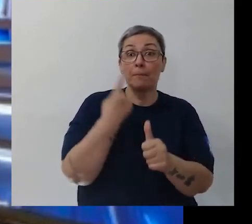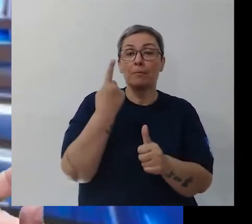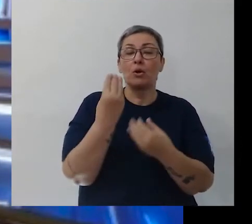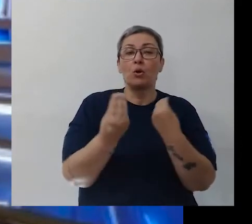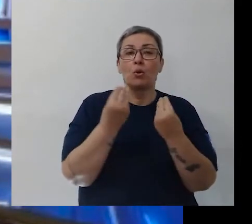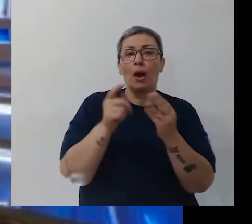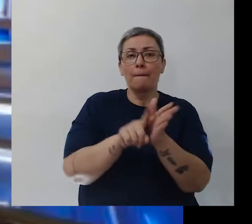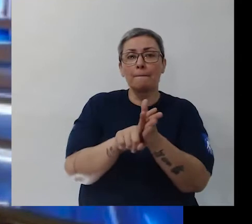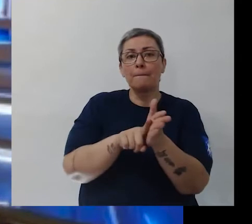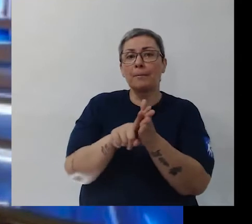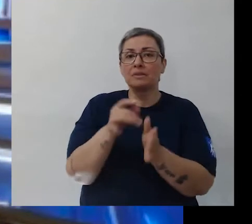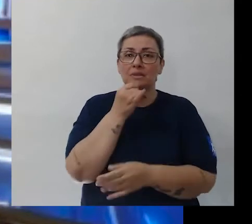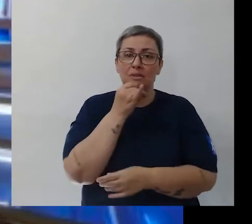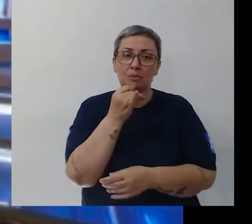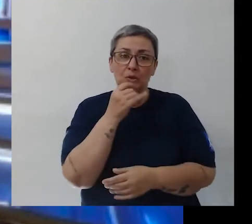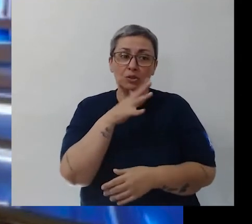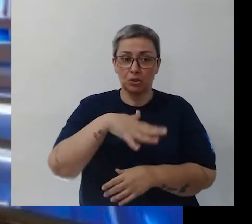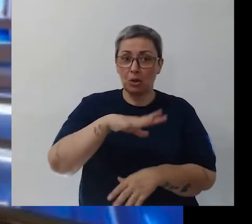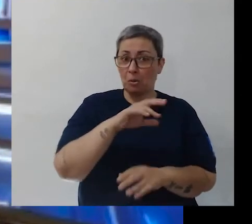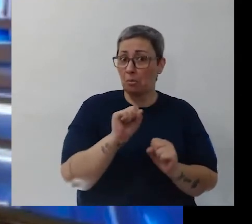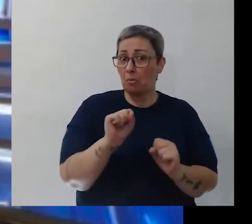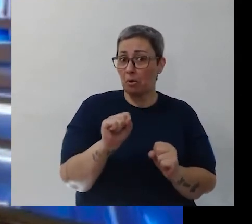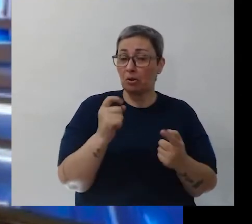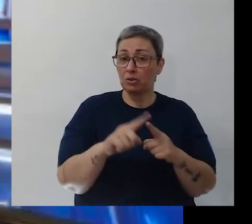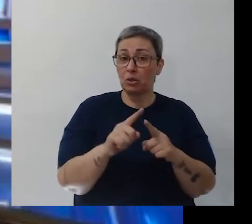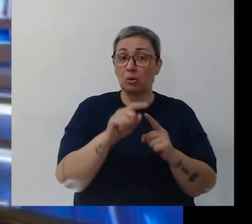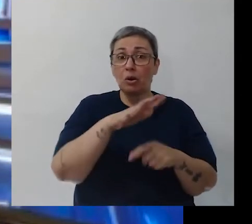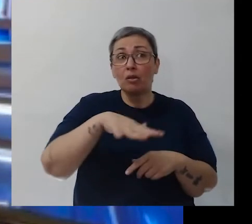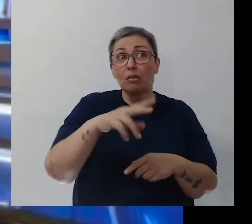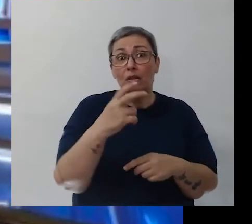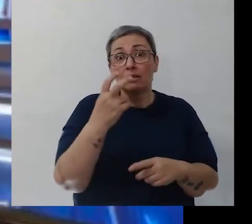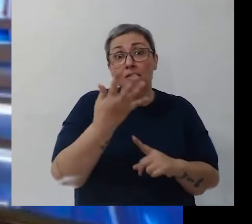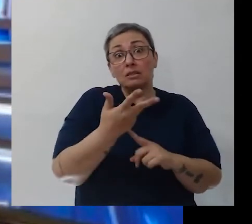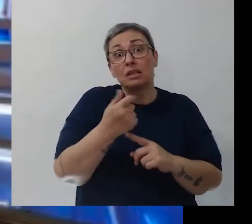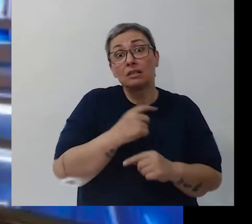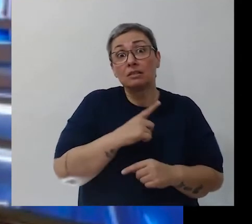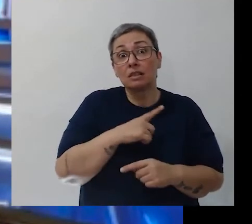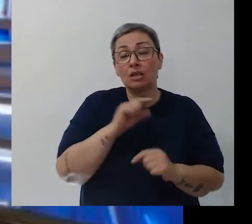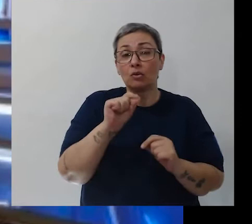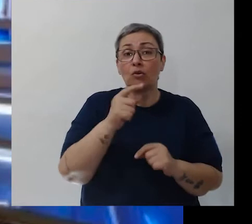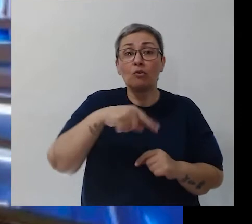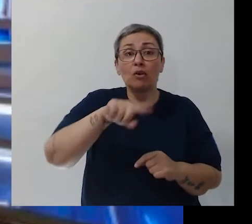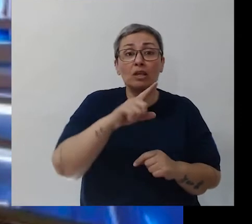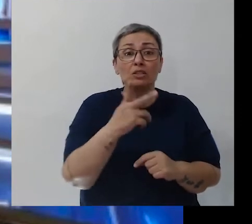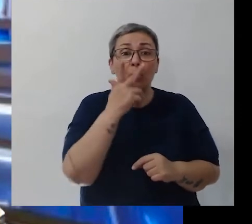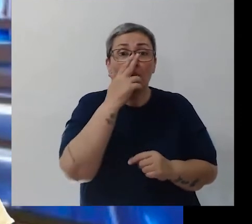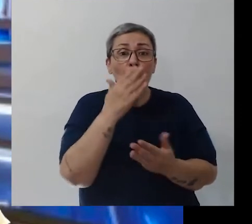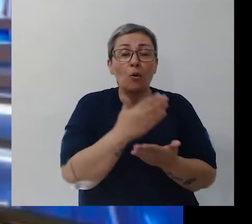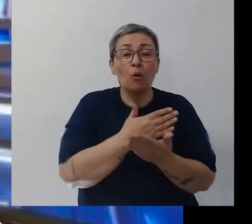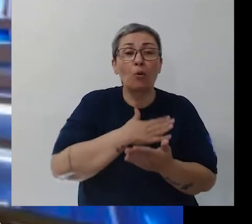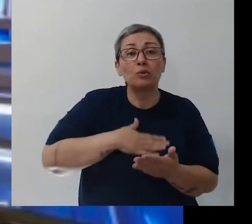minha pesquisa, por exemplo, né, sobre o território, sabia? Tá, quantos espaços de arte tem lá? Pois é. E vocês, o que vocês gostariam